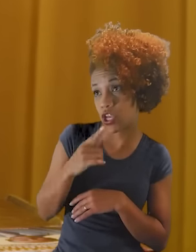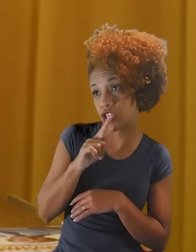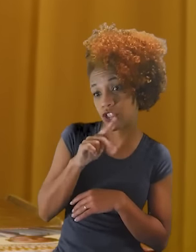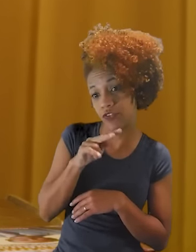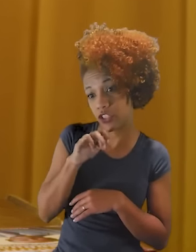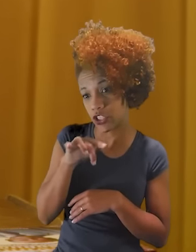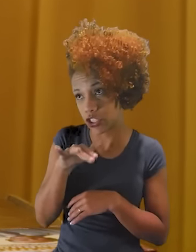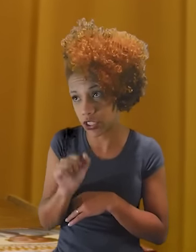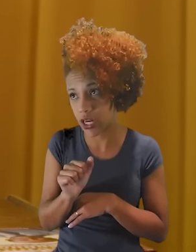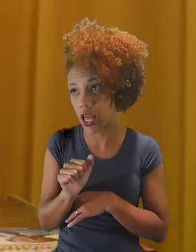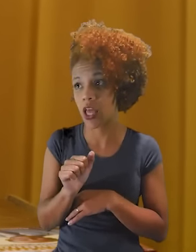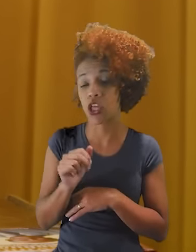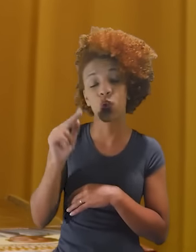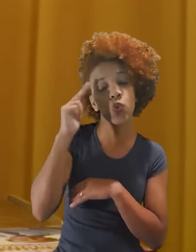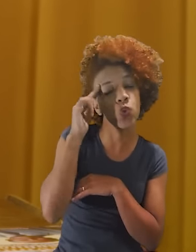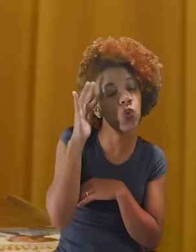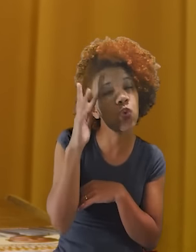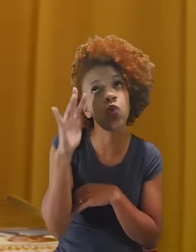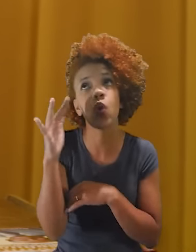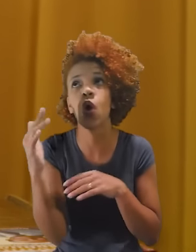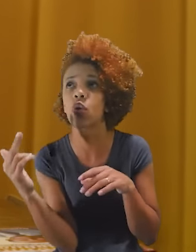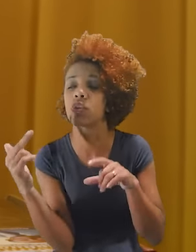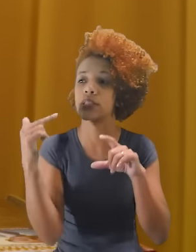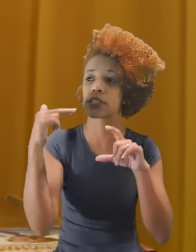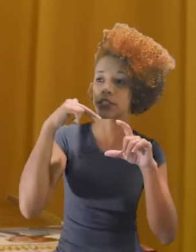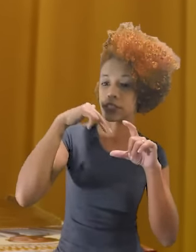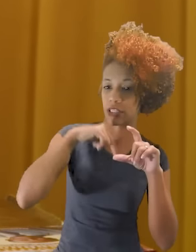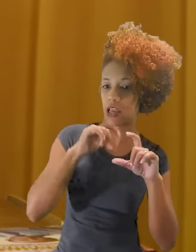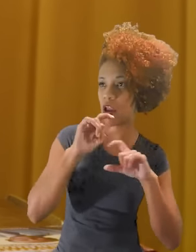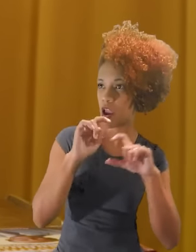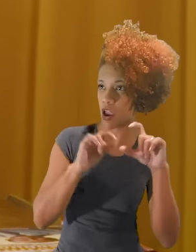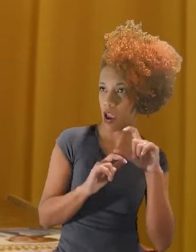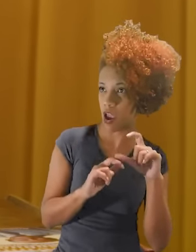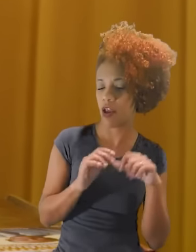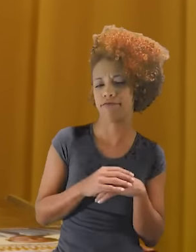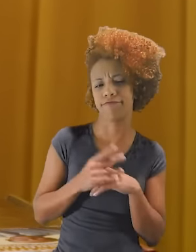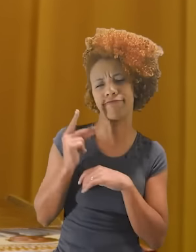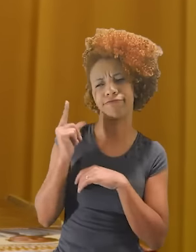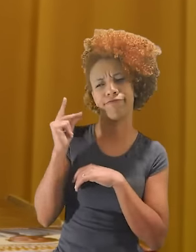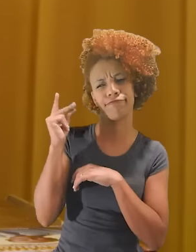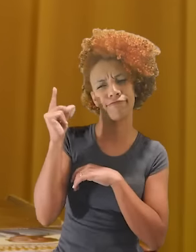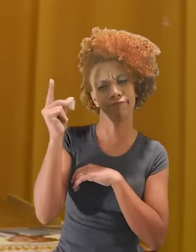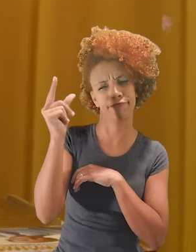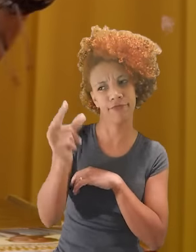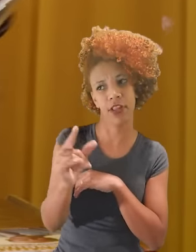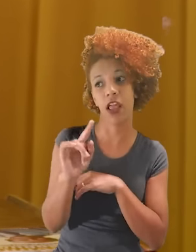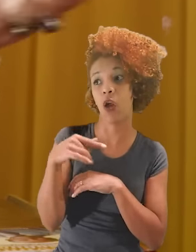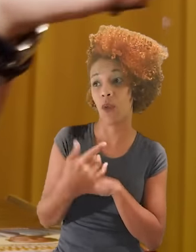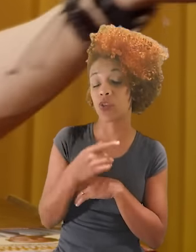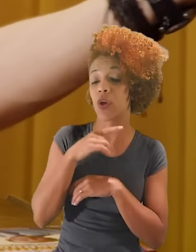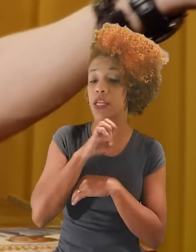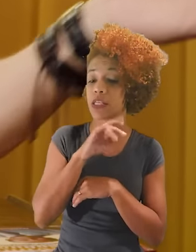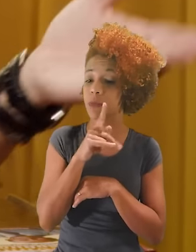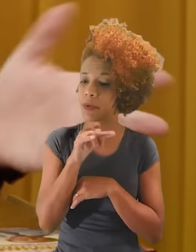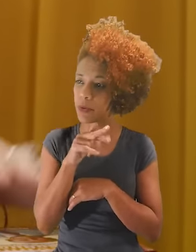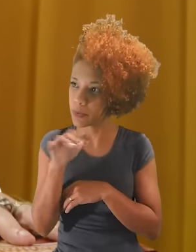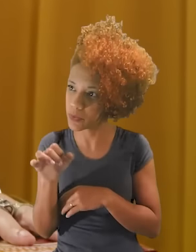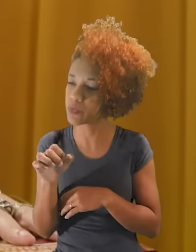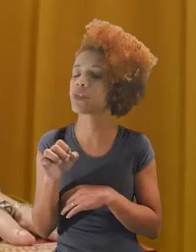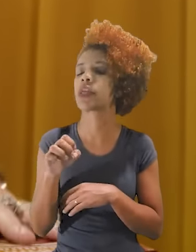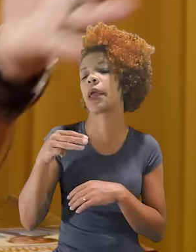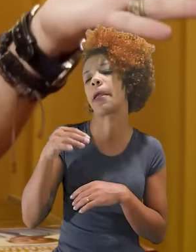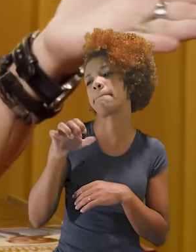mirim, que saía dos sonhos... E entrava no meio dos desenhos. Tanto que, décadas e décadas depois, quando o Spielberg e o Zemeckis